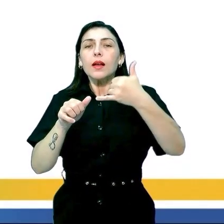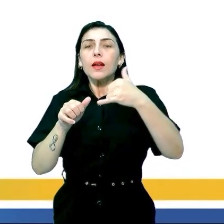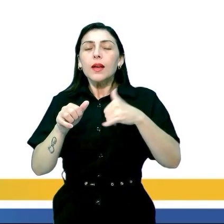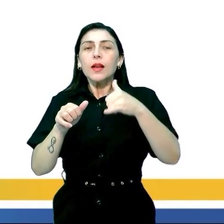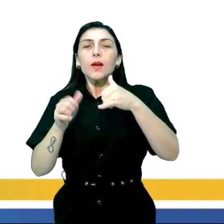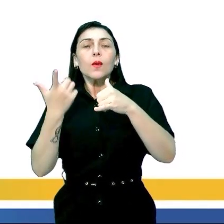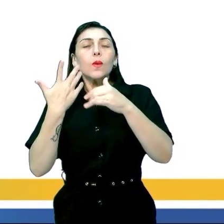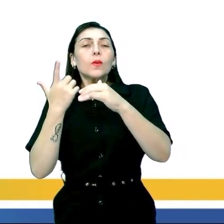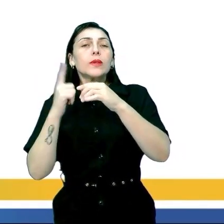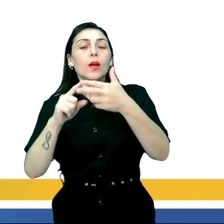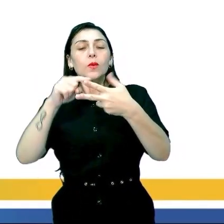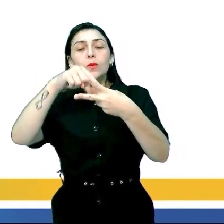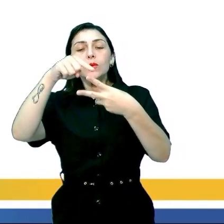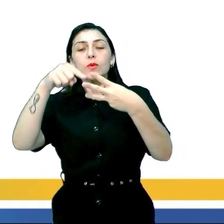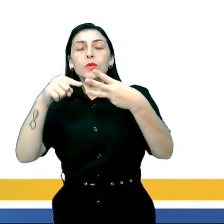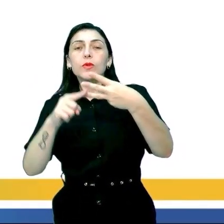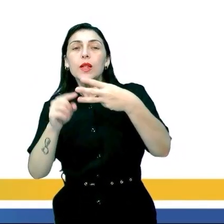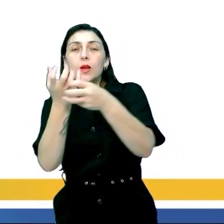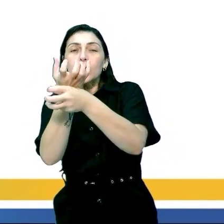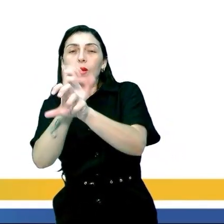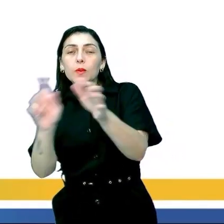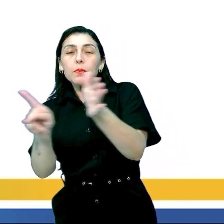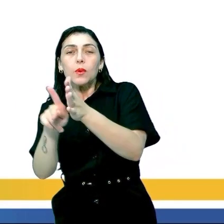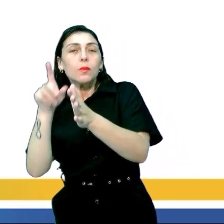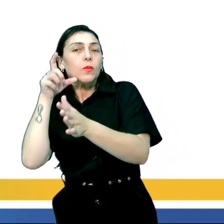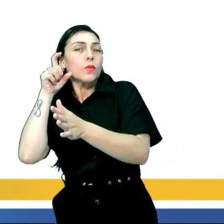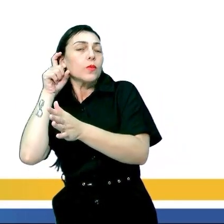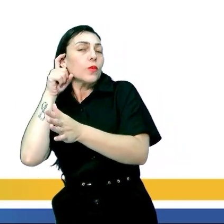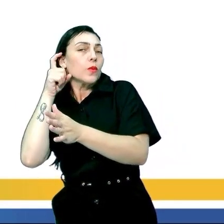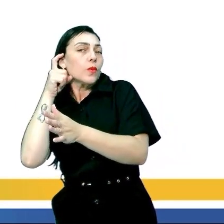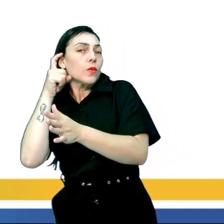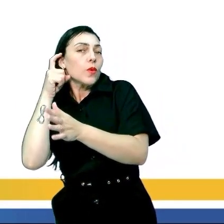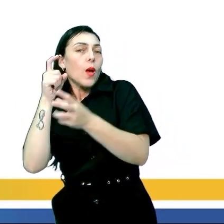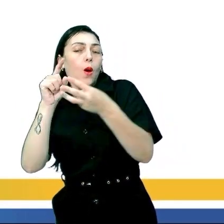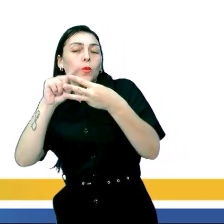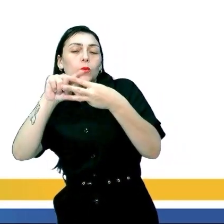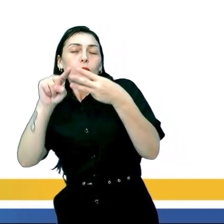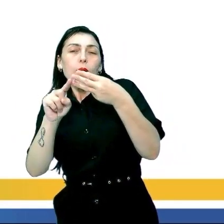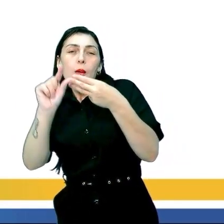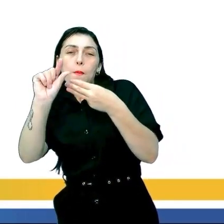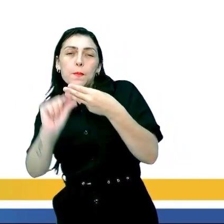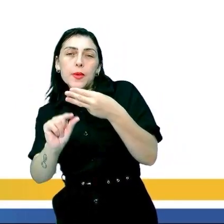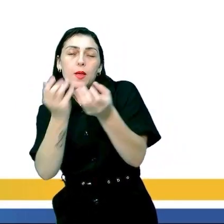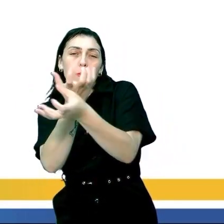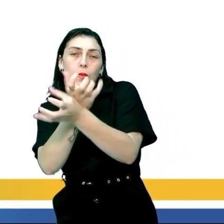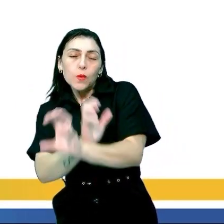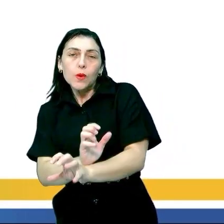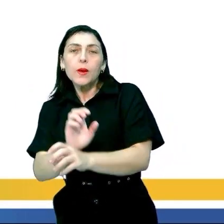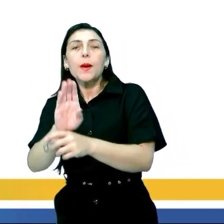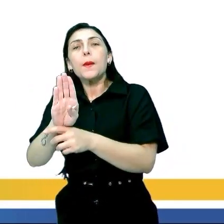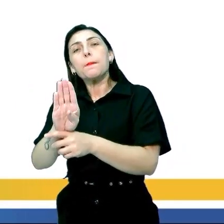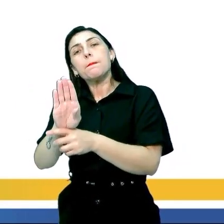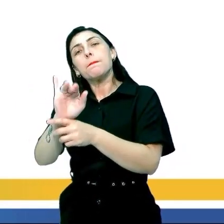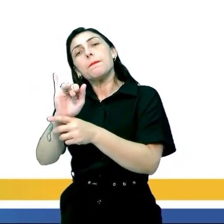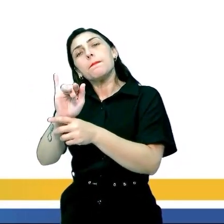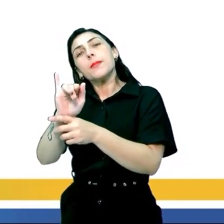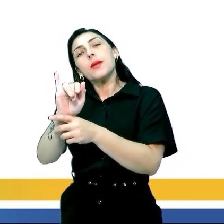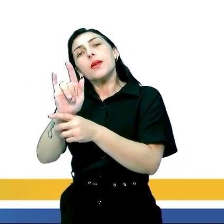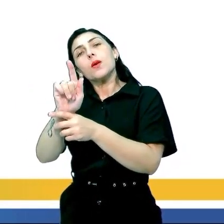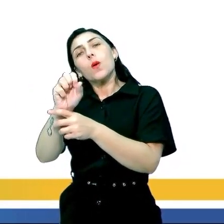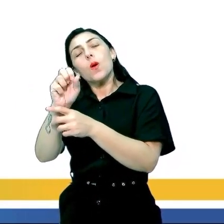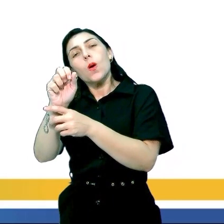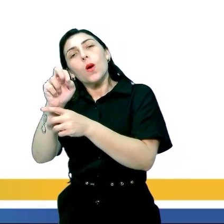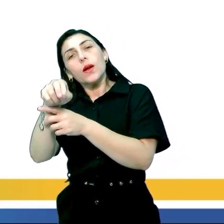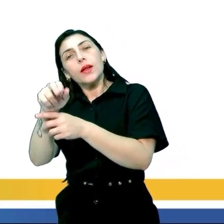ela ativa os 3 ossinhos do ouvido, que são os 3 menores ossos do corpo humano, que é a bigorna, o